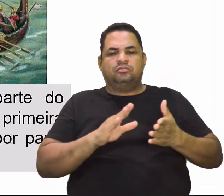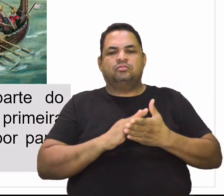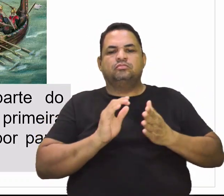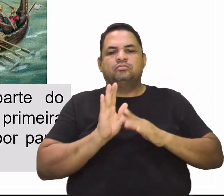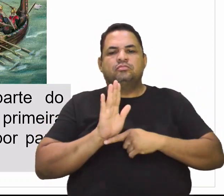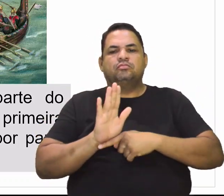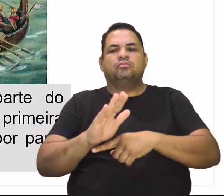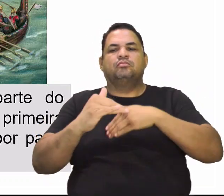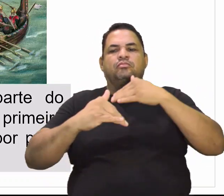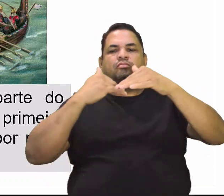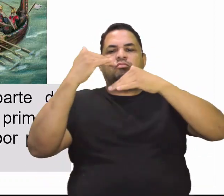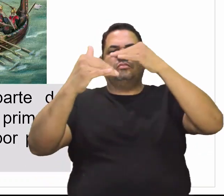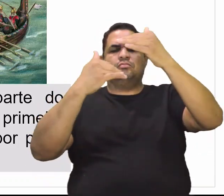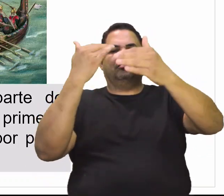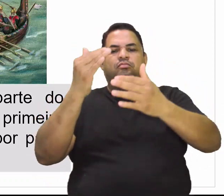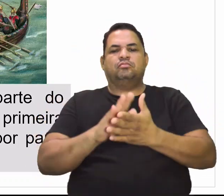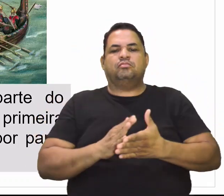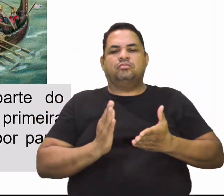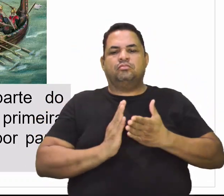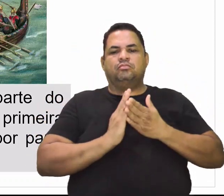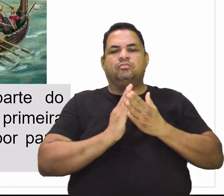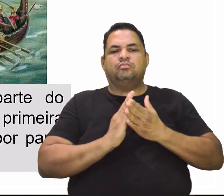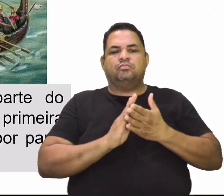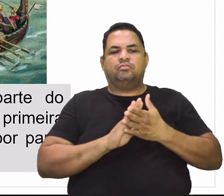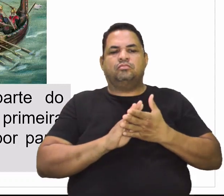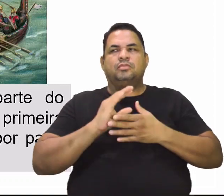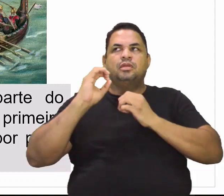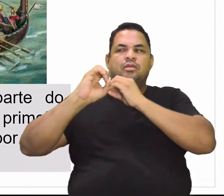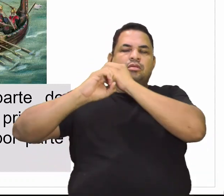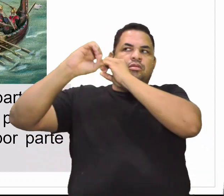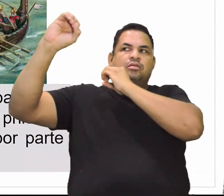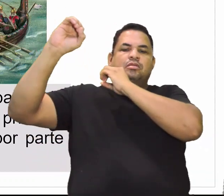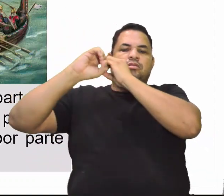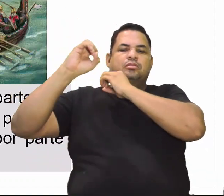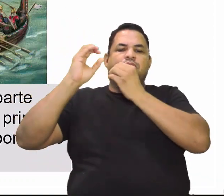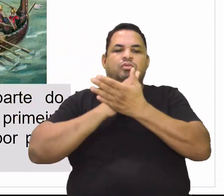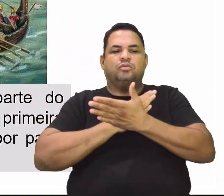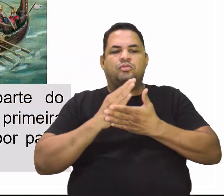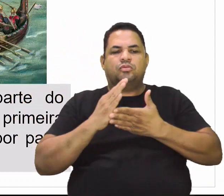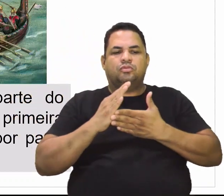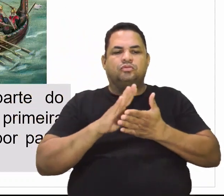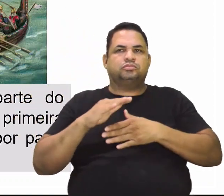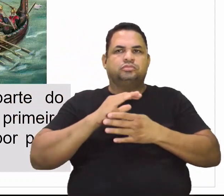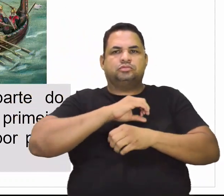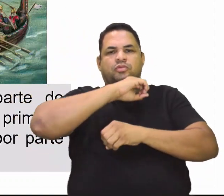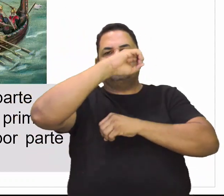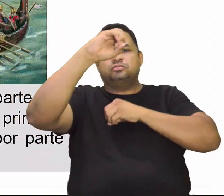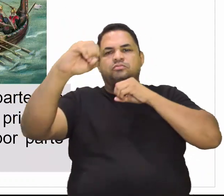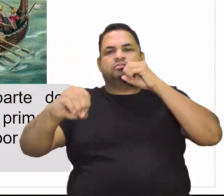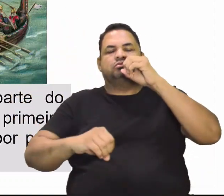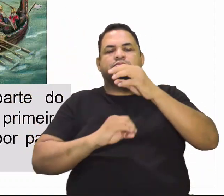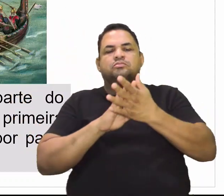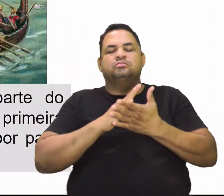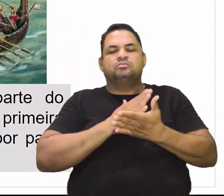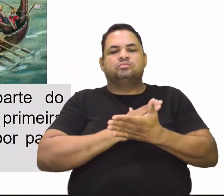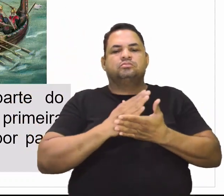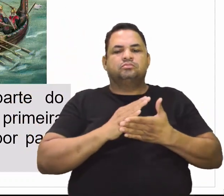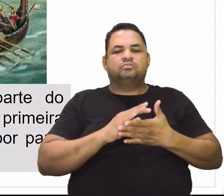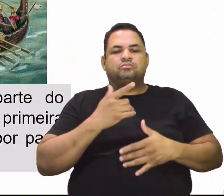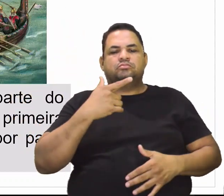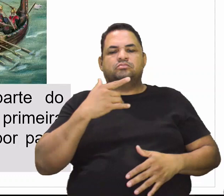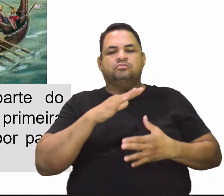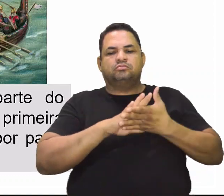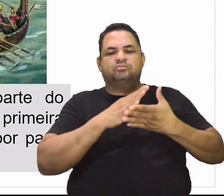contribuíram para o desenvolvimento da astronomia. Começaram a estudar os astros, aí os fenícios. Não possuíam